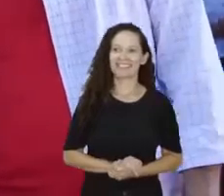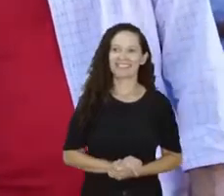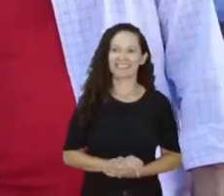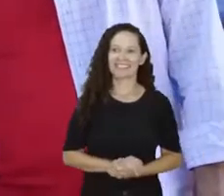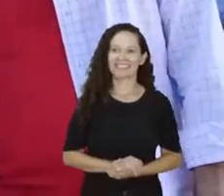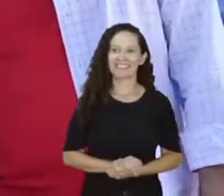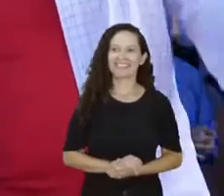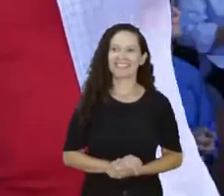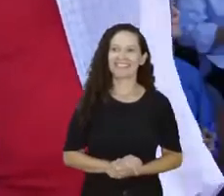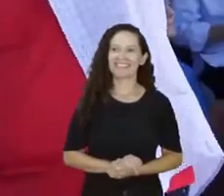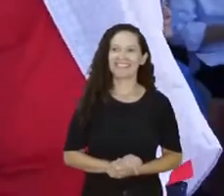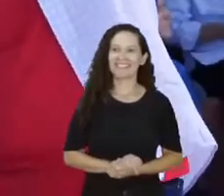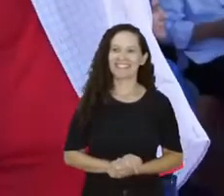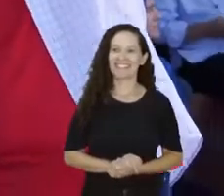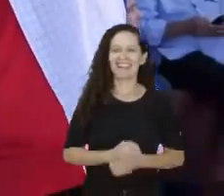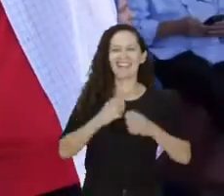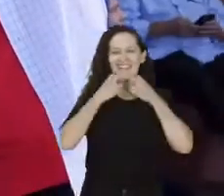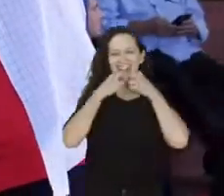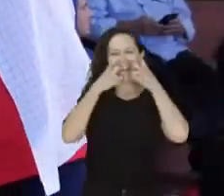Faz barulho!